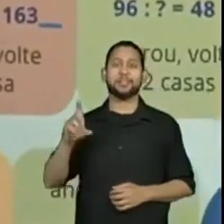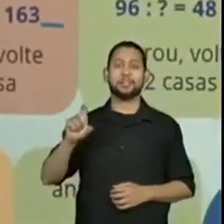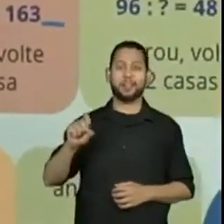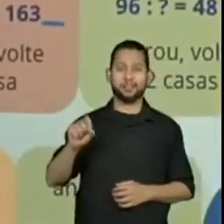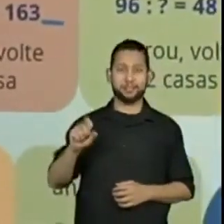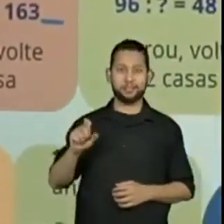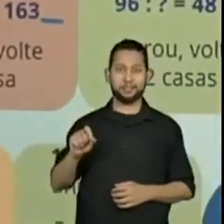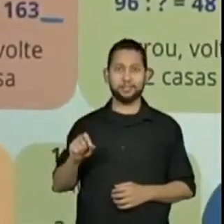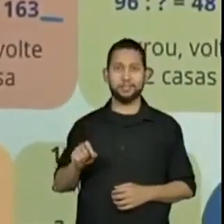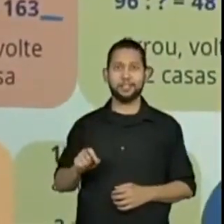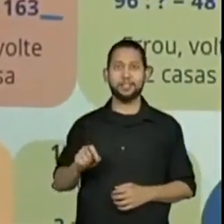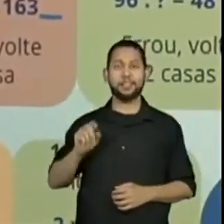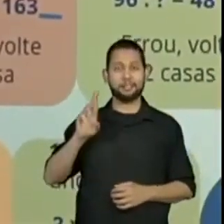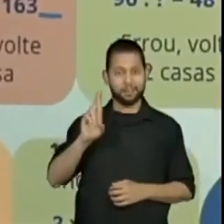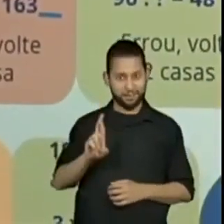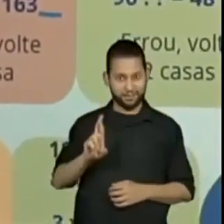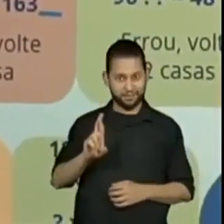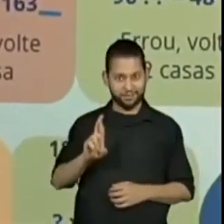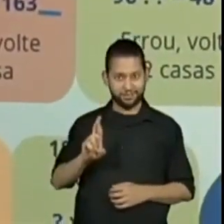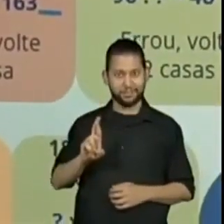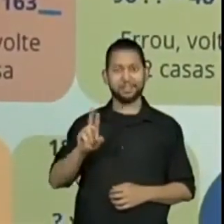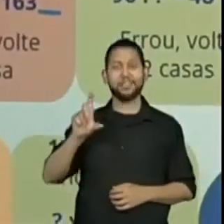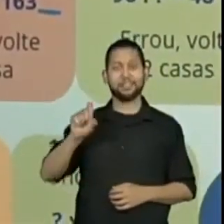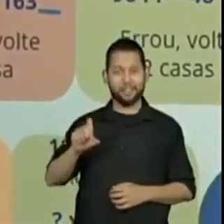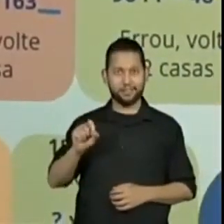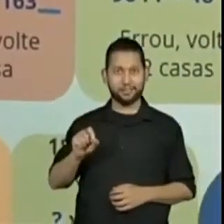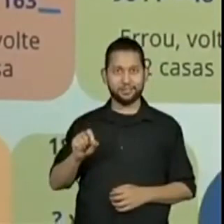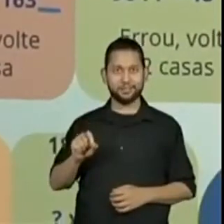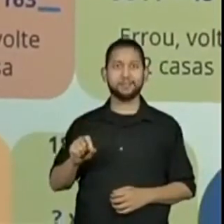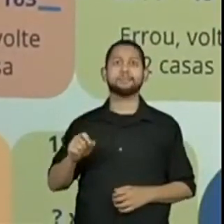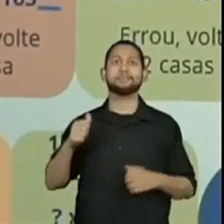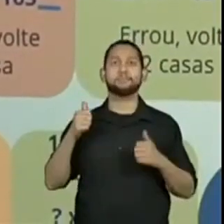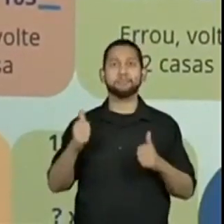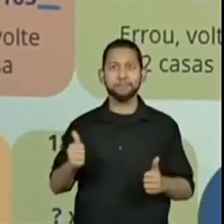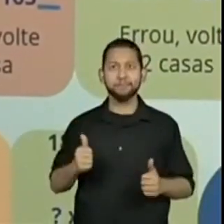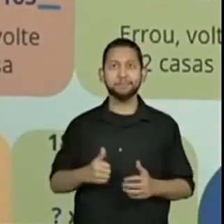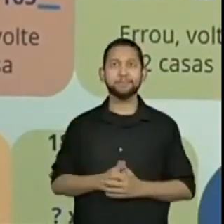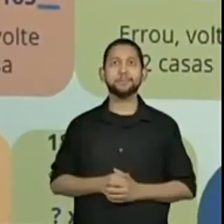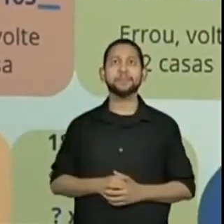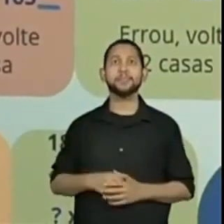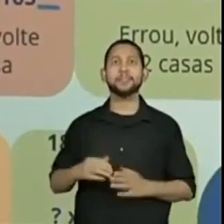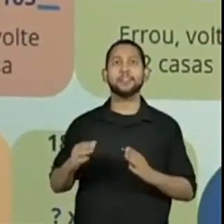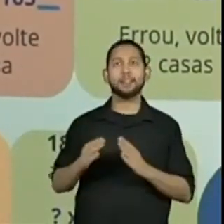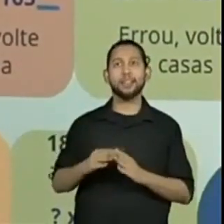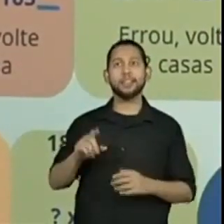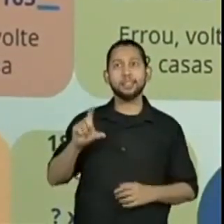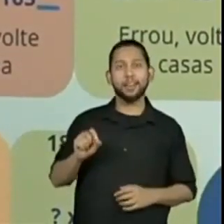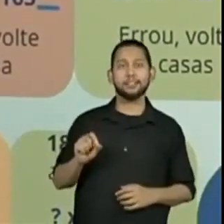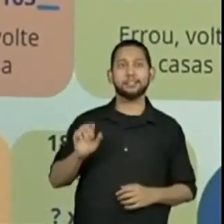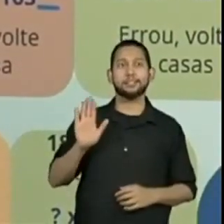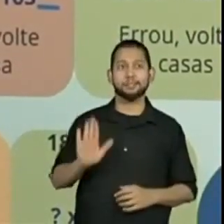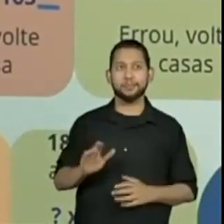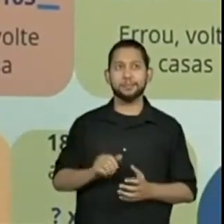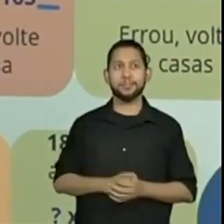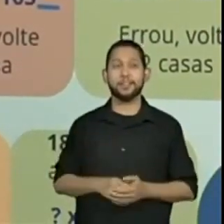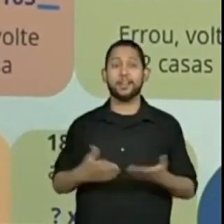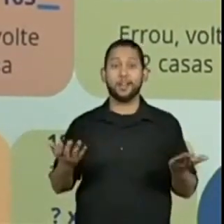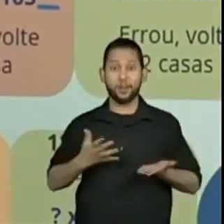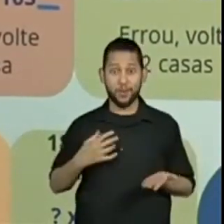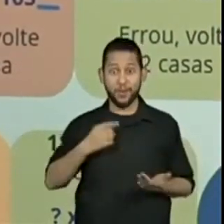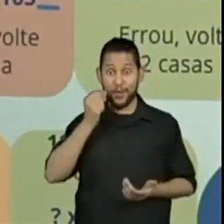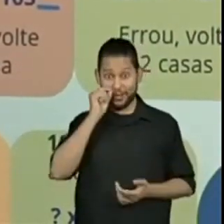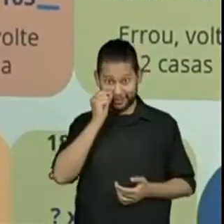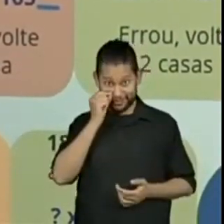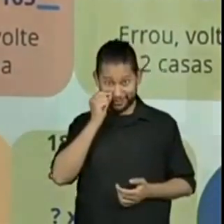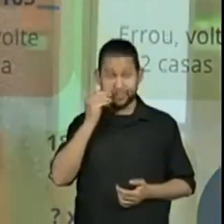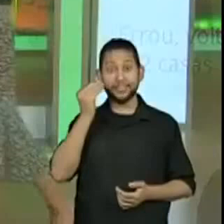1, 2, 3, 4. Então, ó, professora, eu vou colocar aqui bem pequenininho. Tá professora bom. Regiane está aqui, na casa 10. E a professora Aline